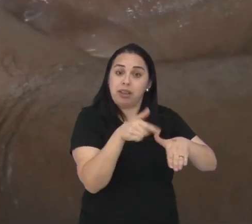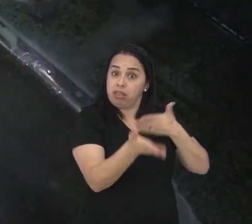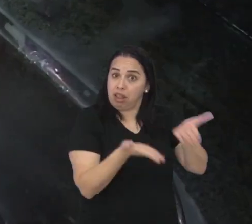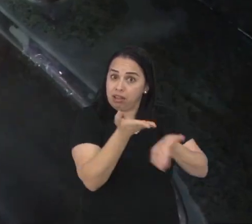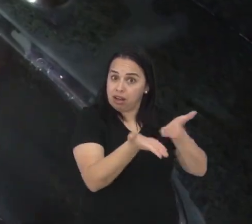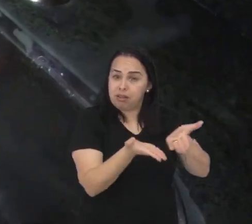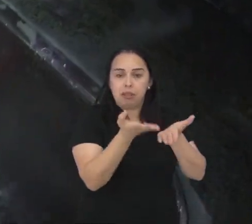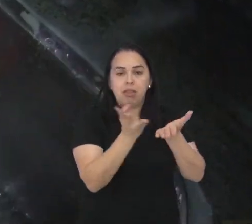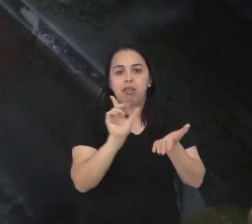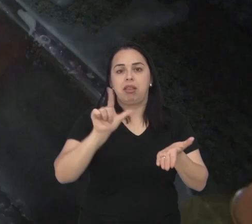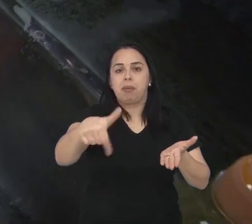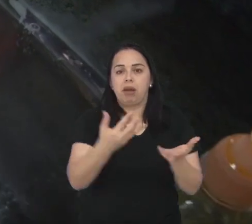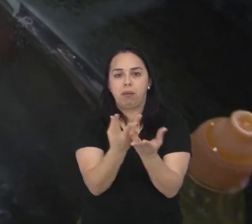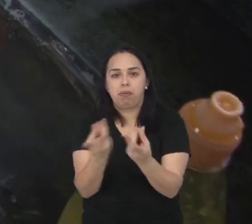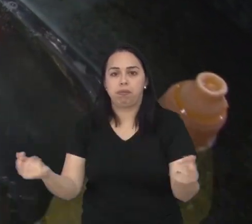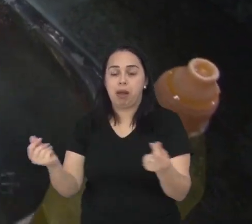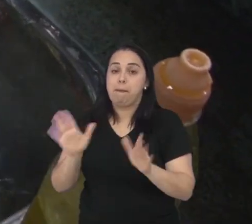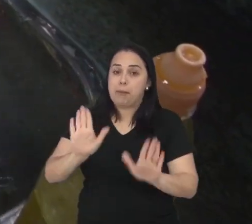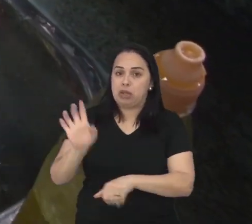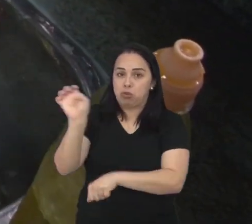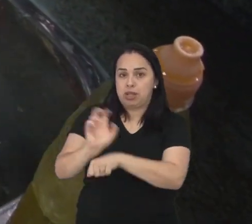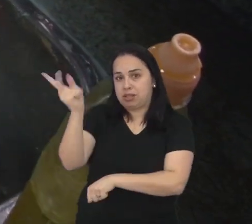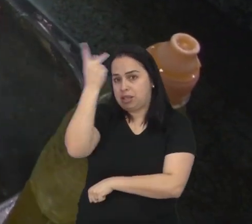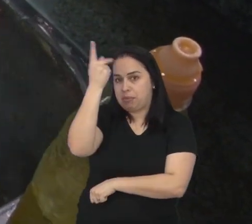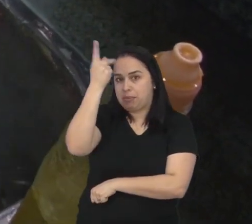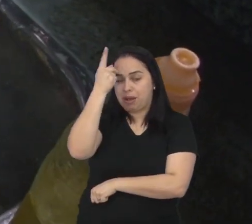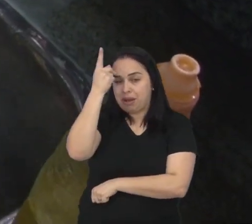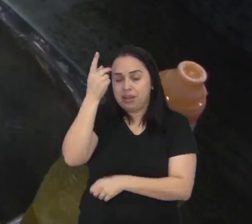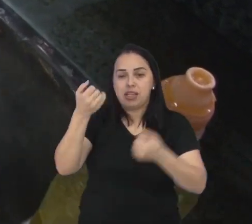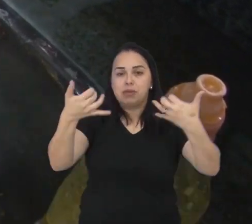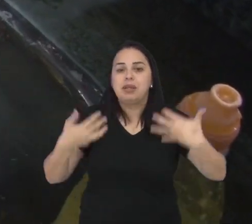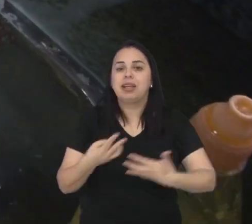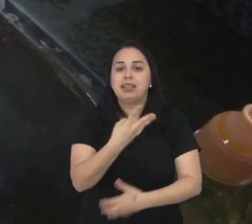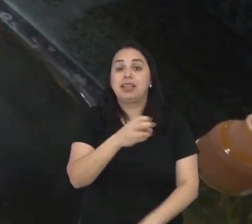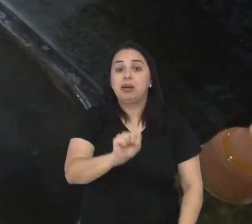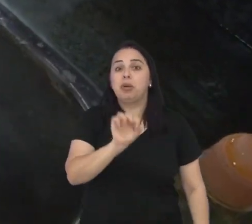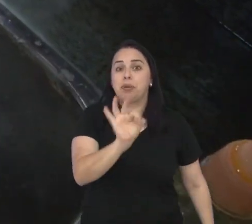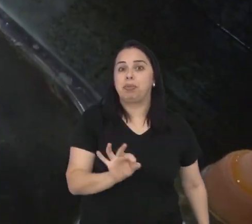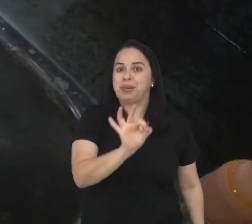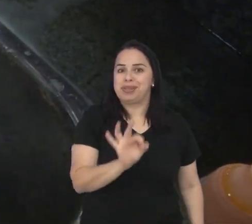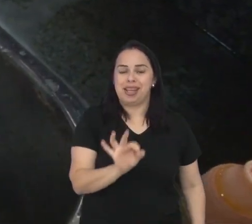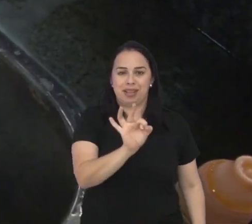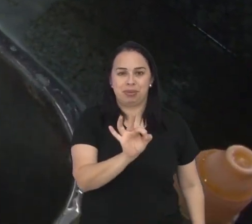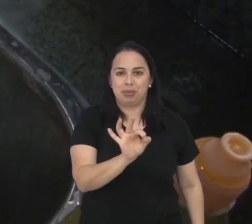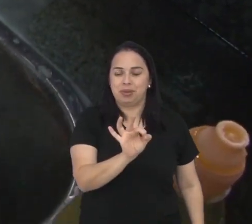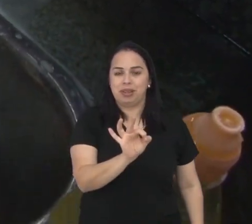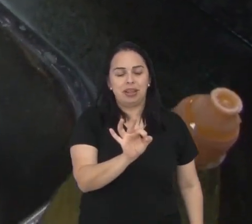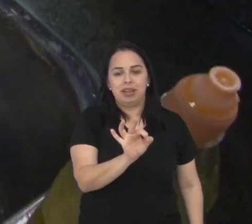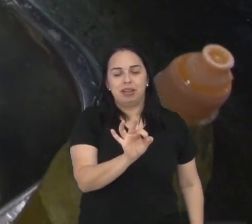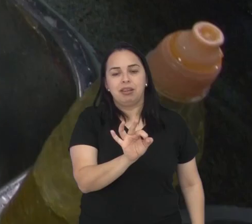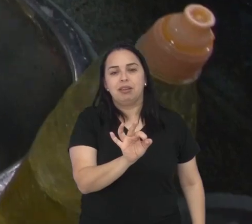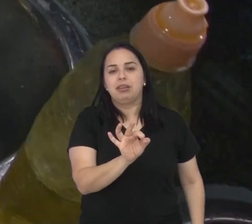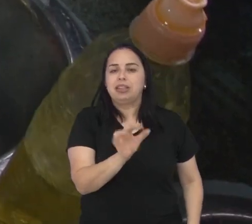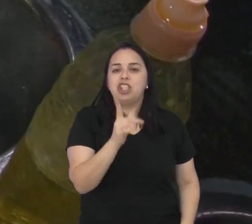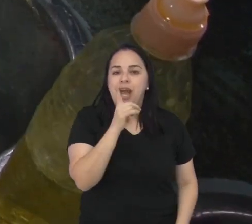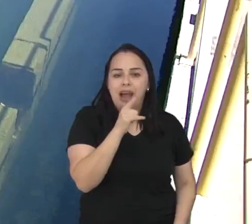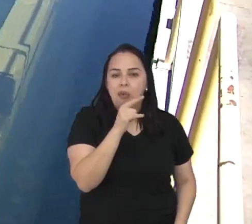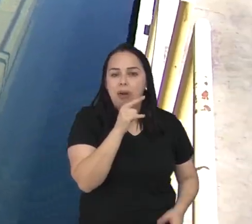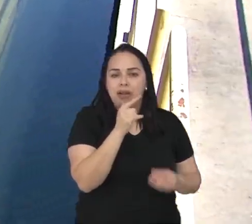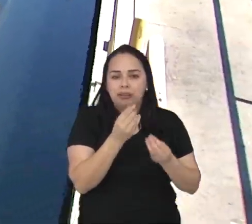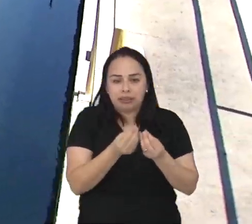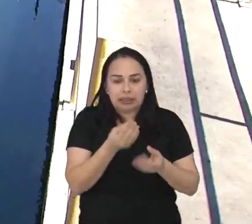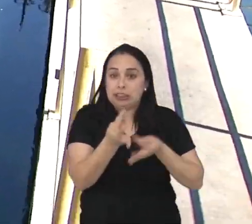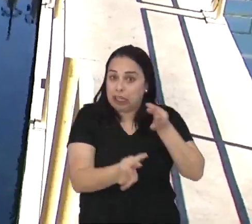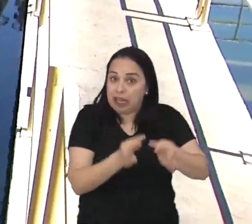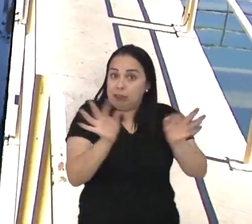país. Somente no estado de São Paulo, 38% da água distribuída não é utilizada nem consumida.